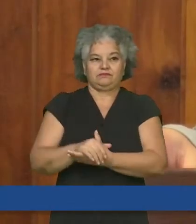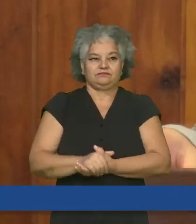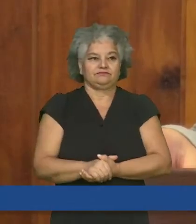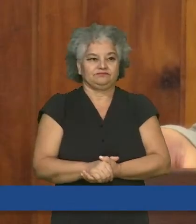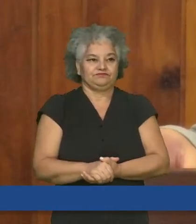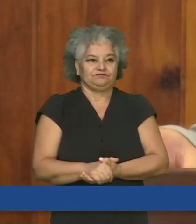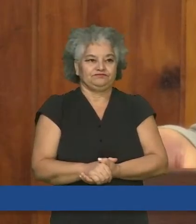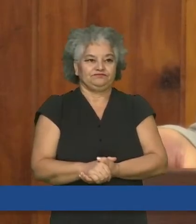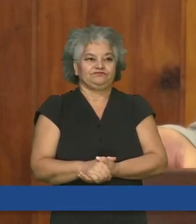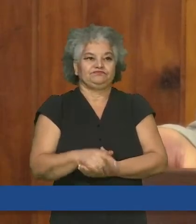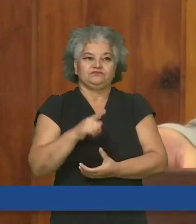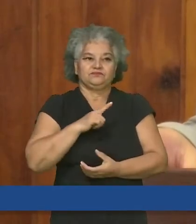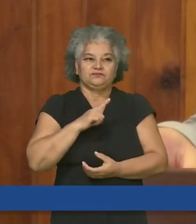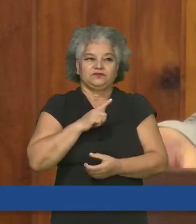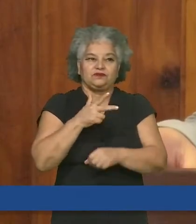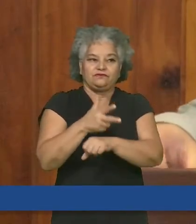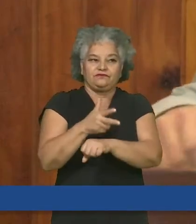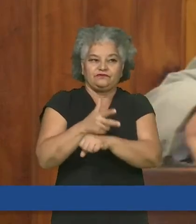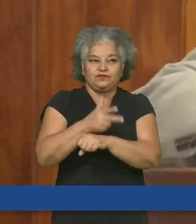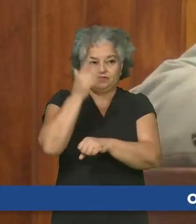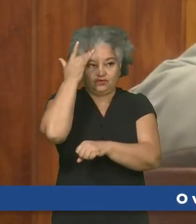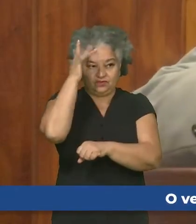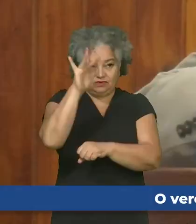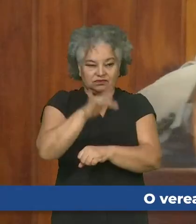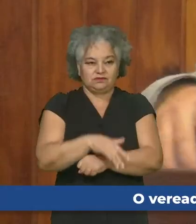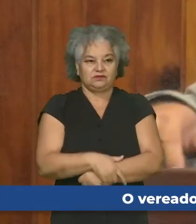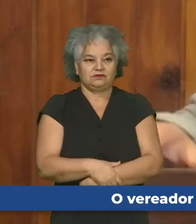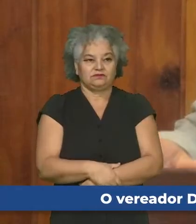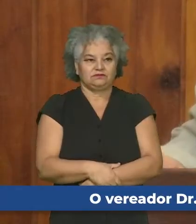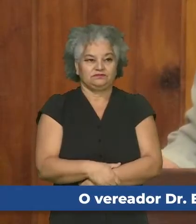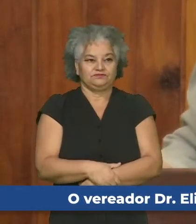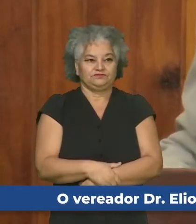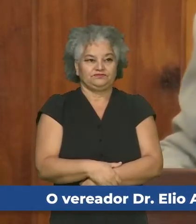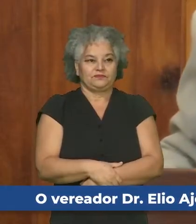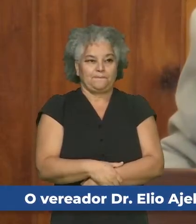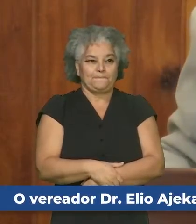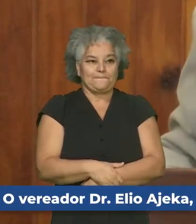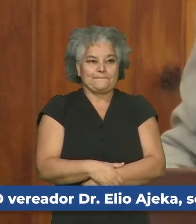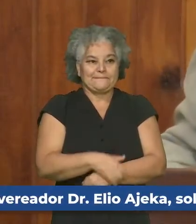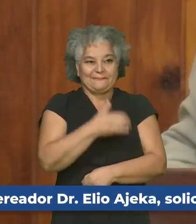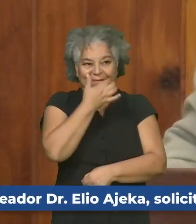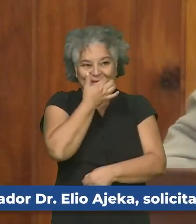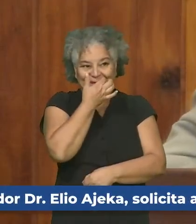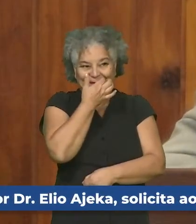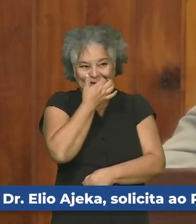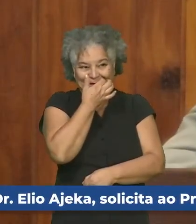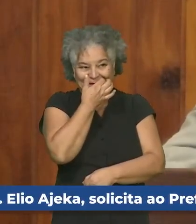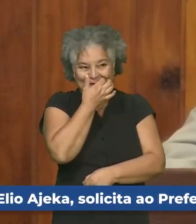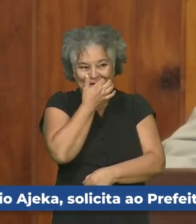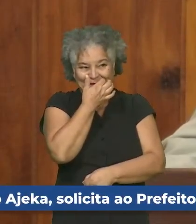temos vídeos, mas enfim, se puderem fazer essa divulgação dessas imagens.